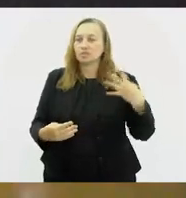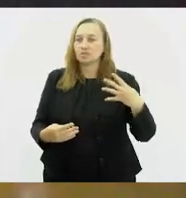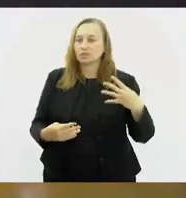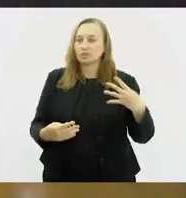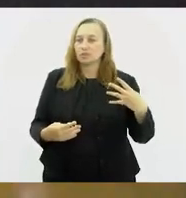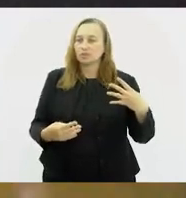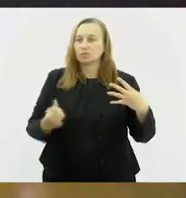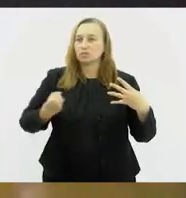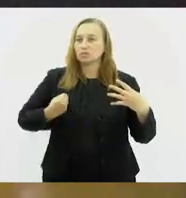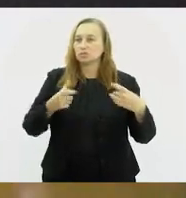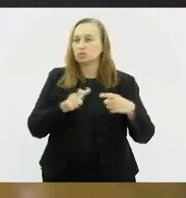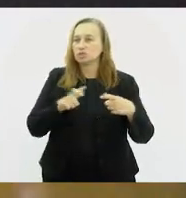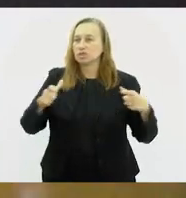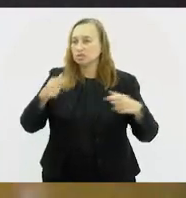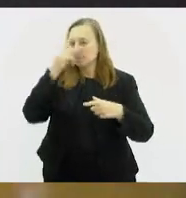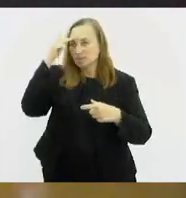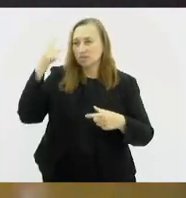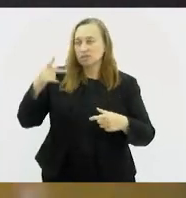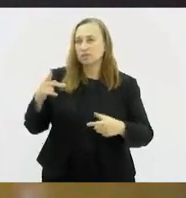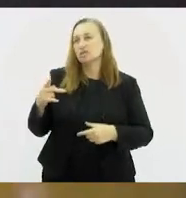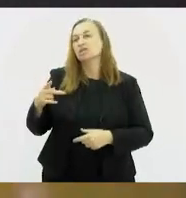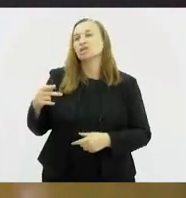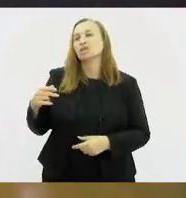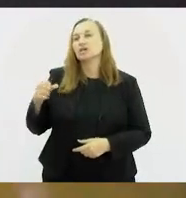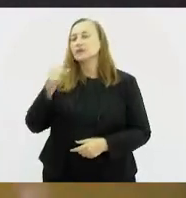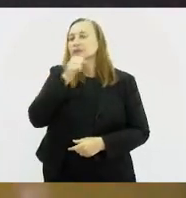maior número de pessoas idosas. Dos